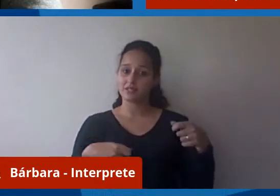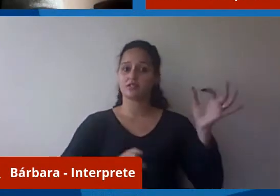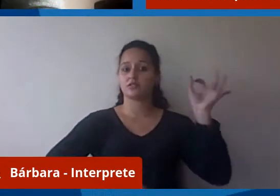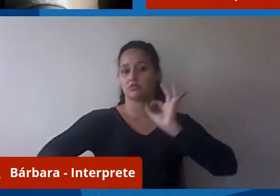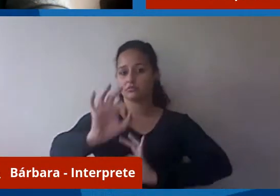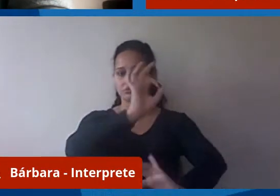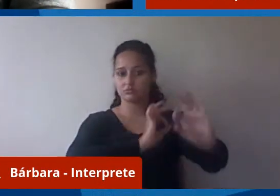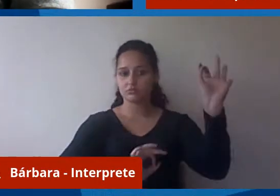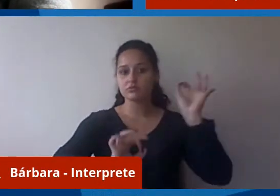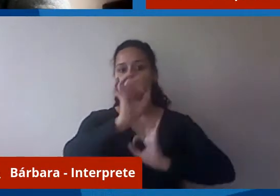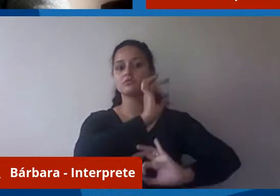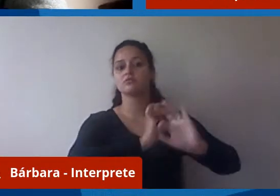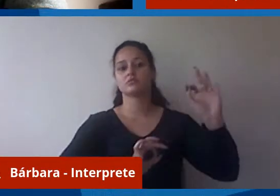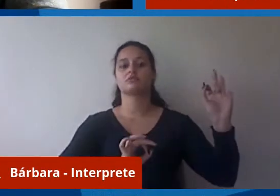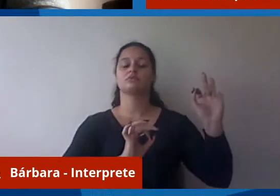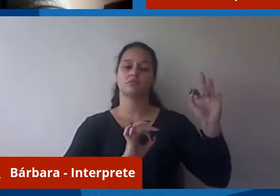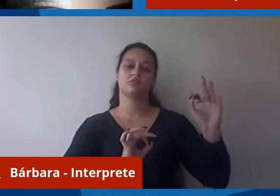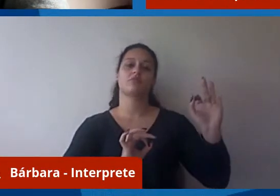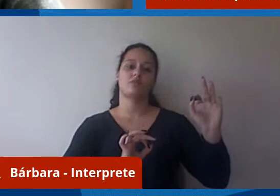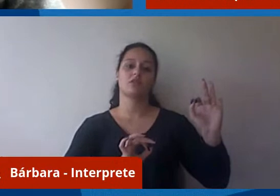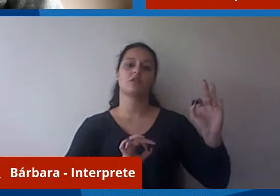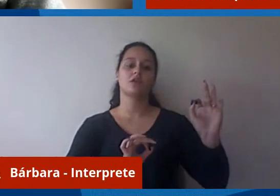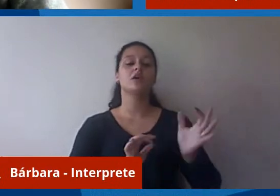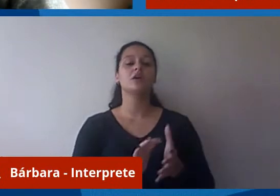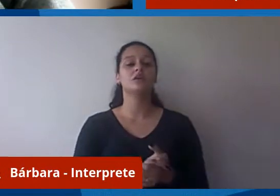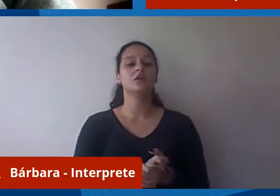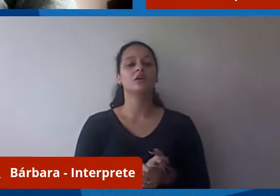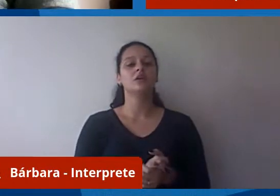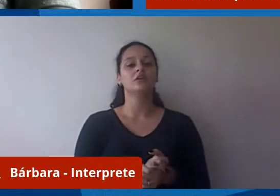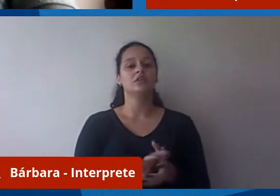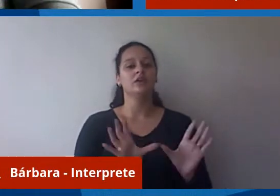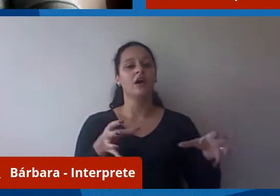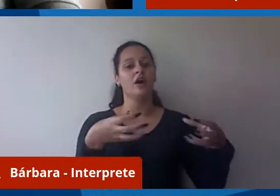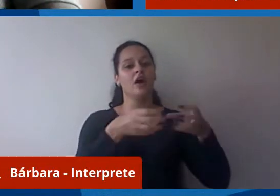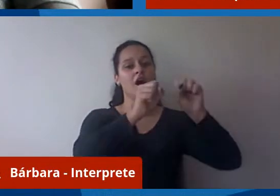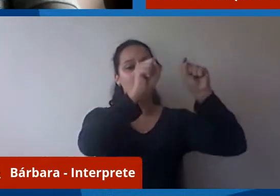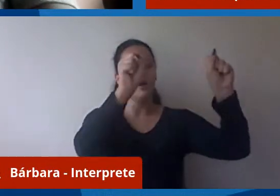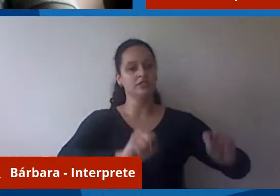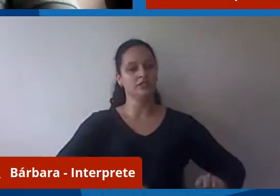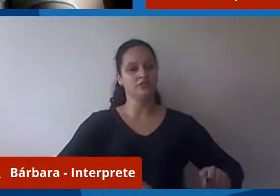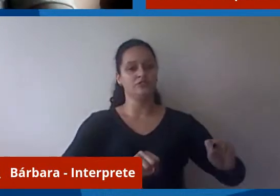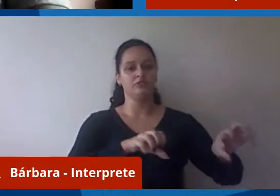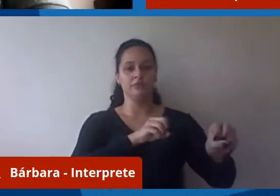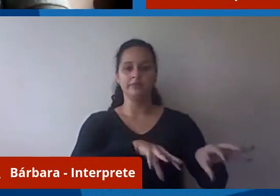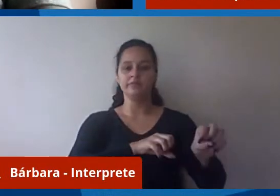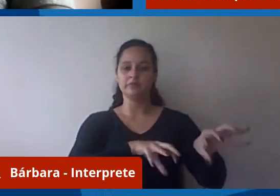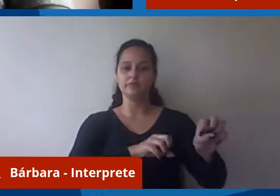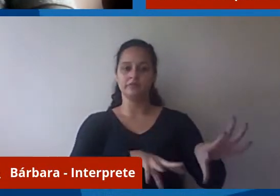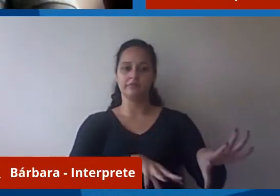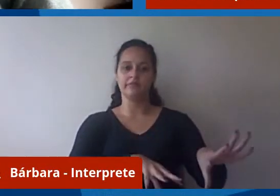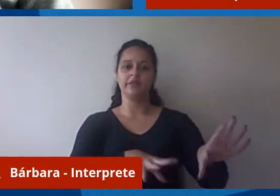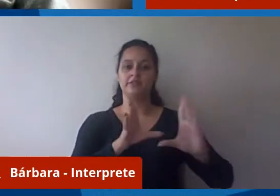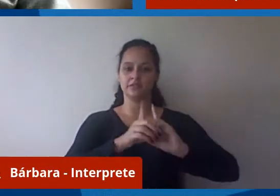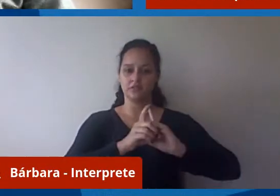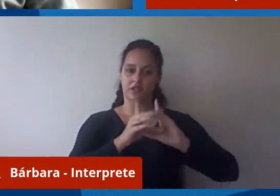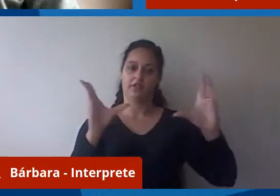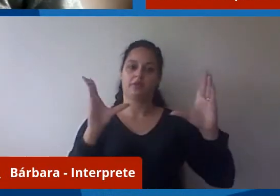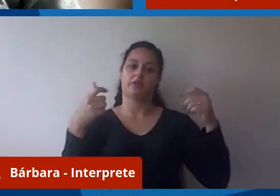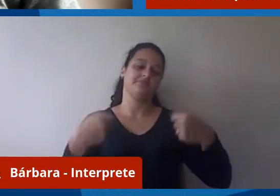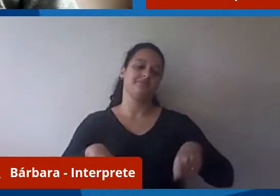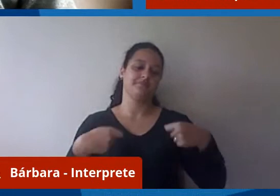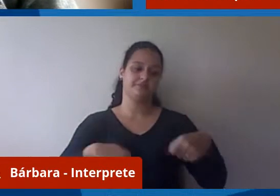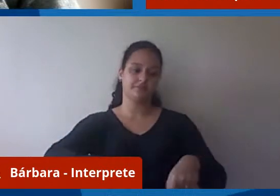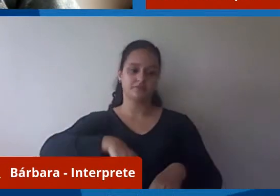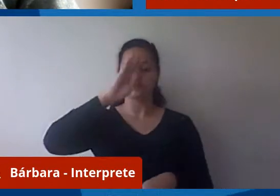educacional, ver atividades e tudo mais, porque o sistema educacional democrático, público, tem que ser um eixo fundamental